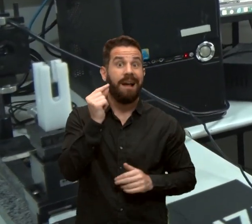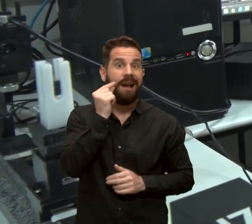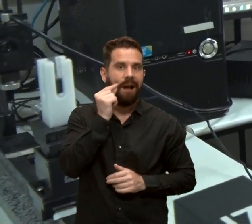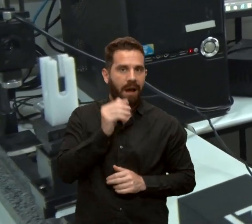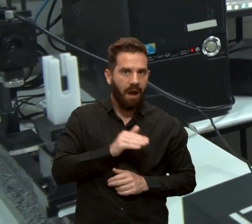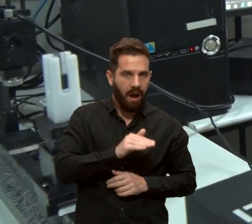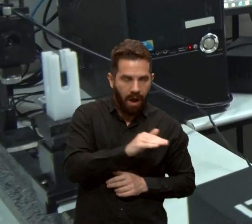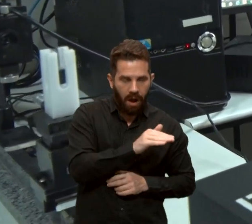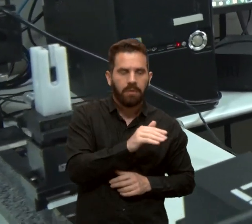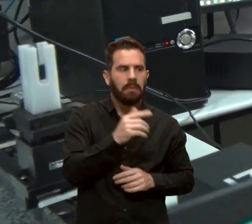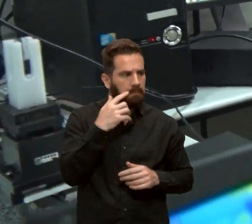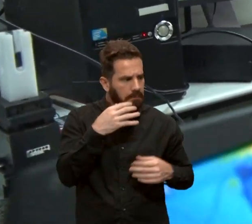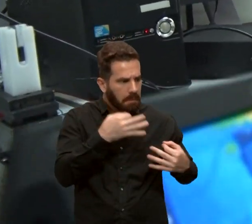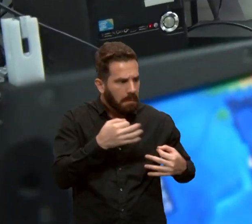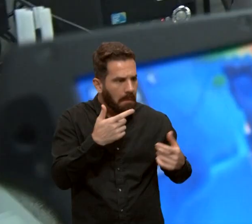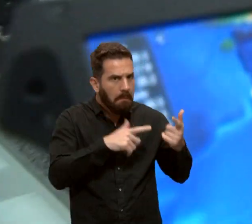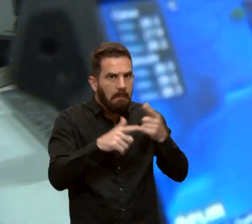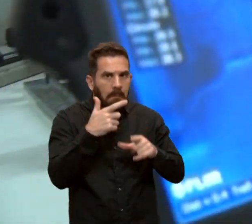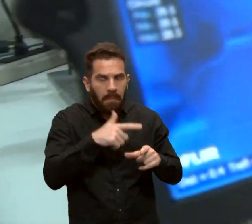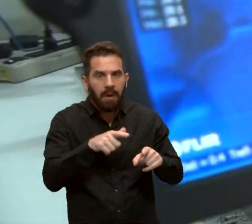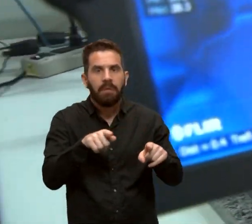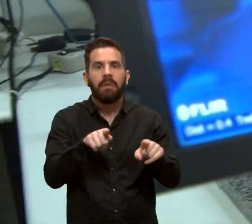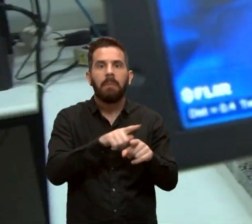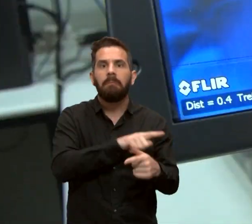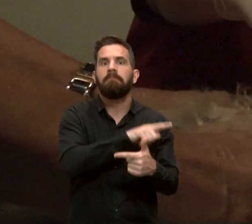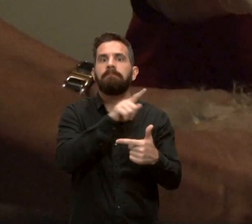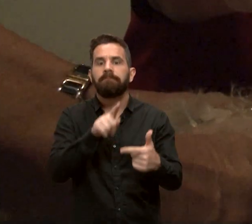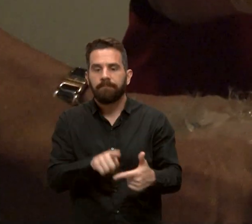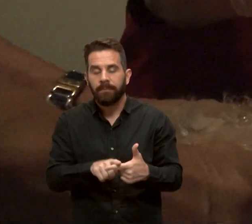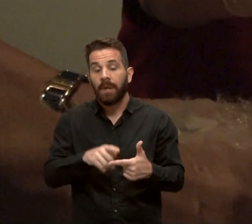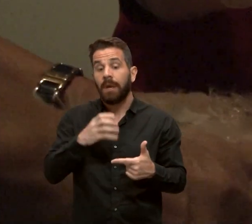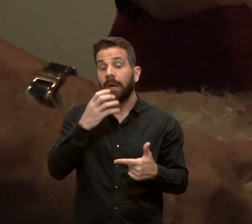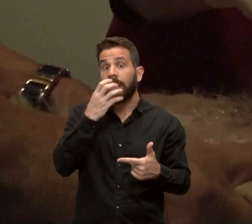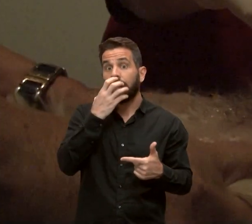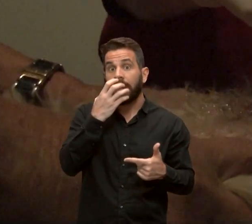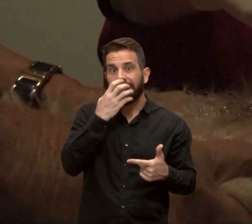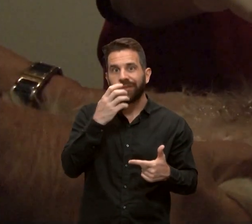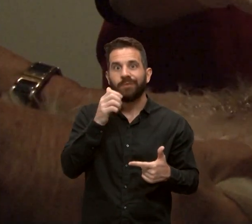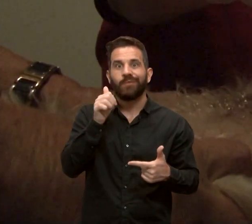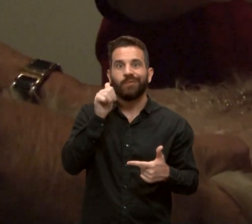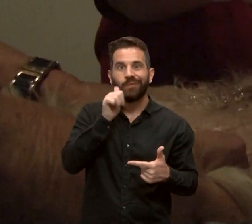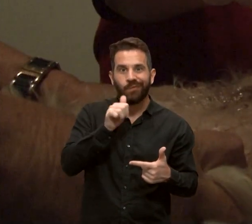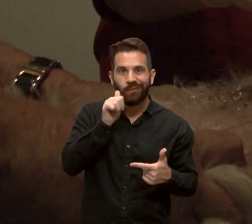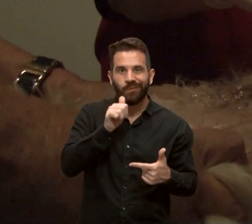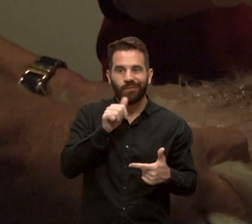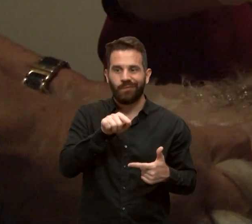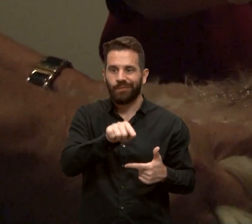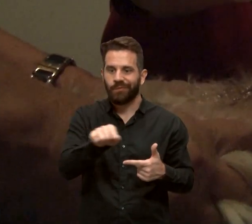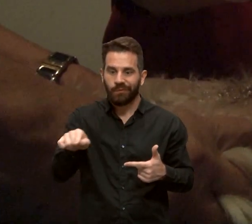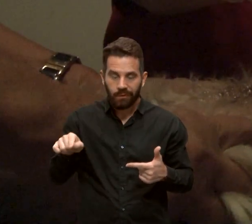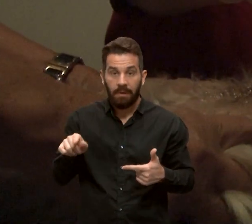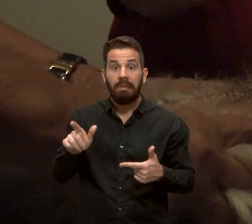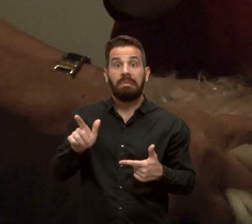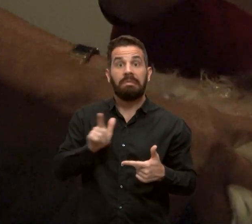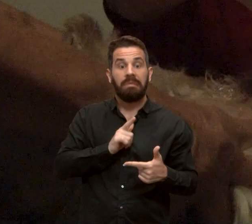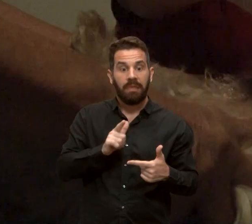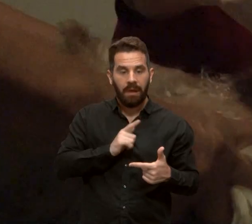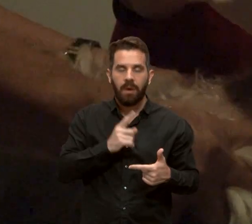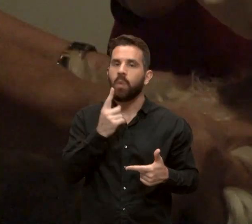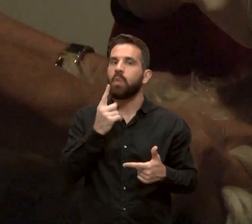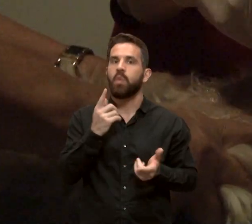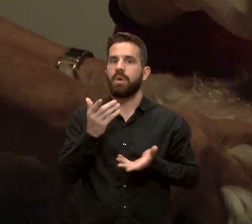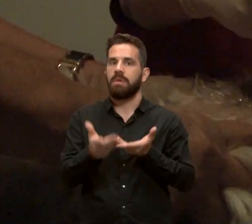a ser feitos com cadelas que tinham a doença. O maior diferencial desse tratamento é que ele age no